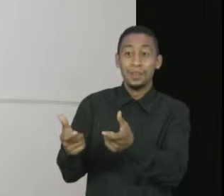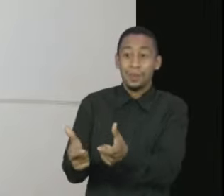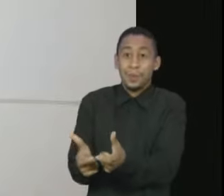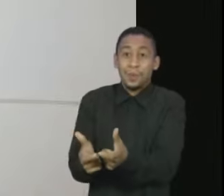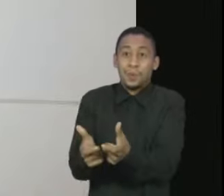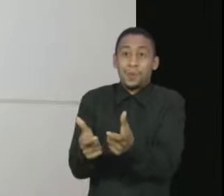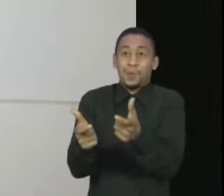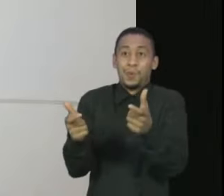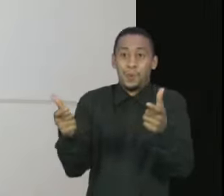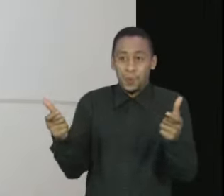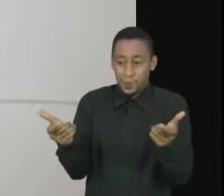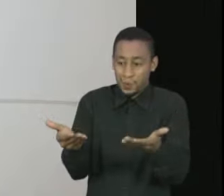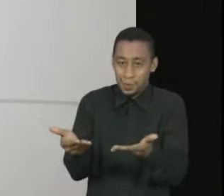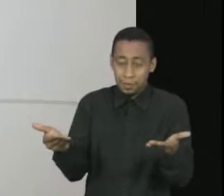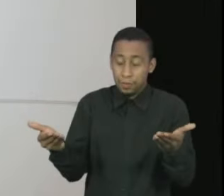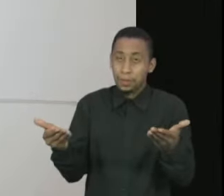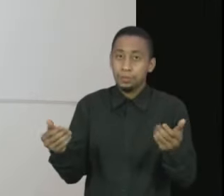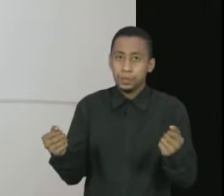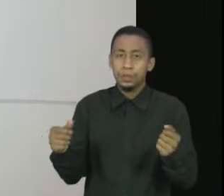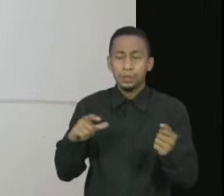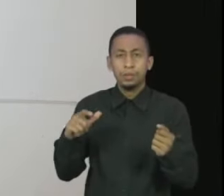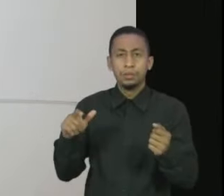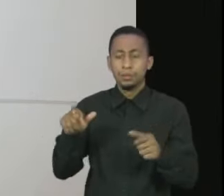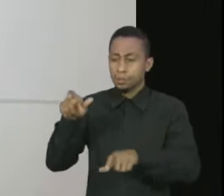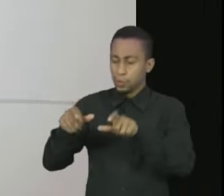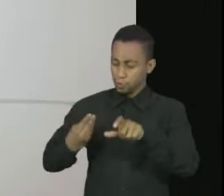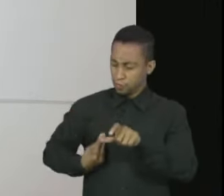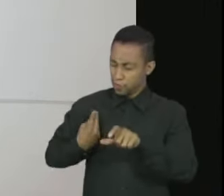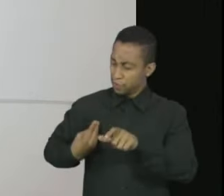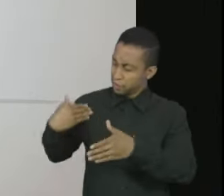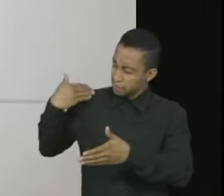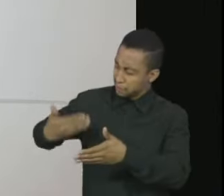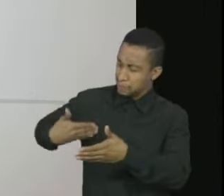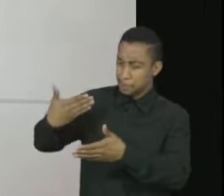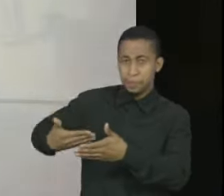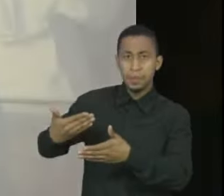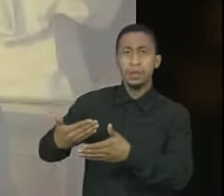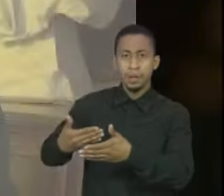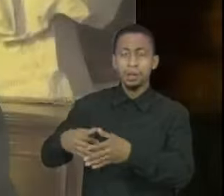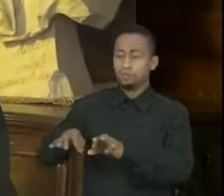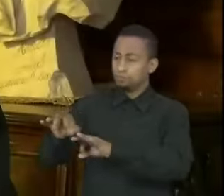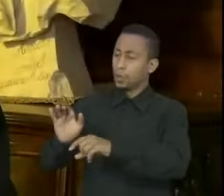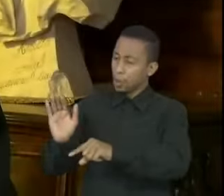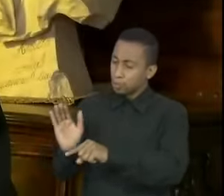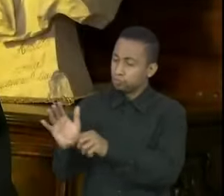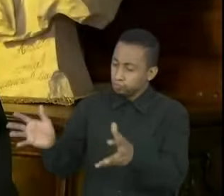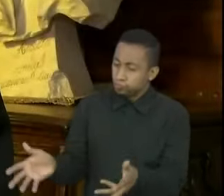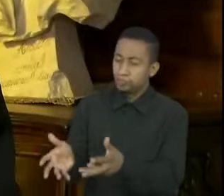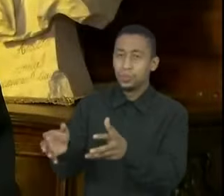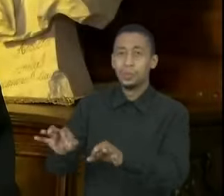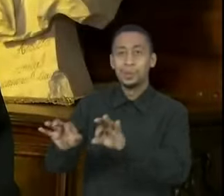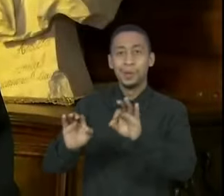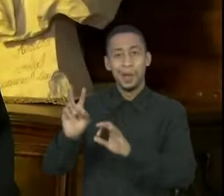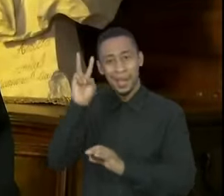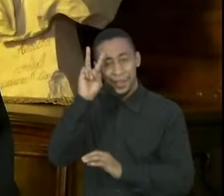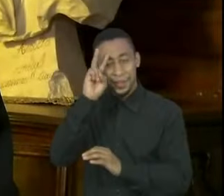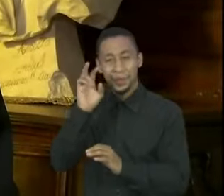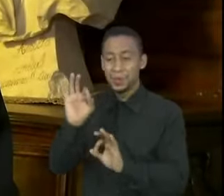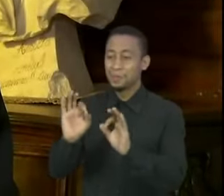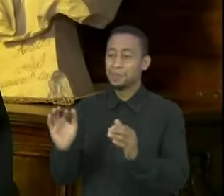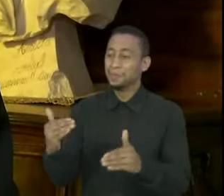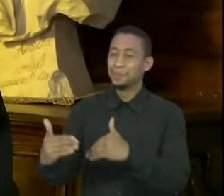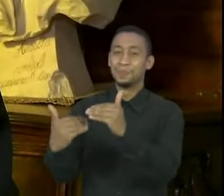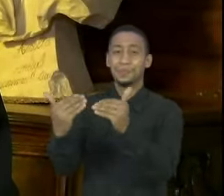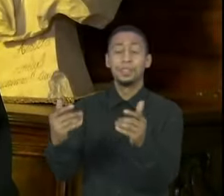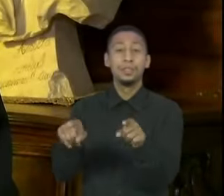grande testemunhos como o senhor mesmo disse que ela contribuiu através da história fazer tantas coisas mas também